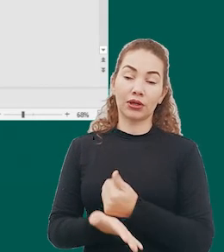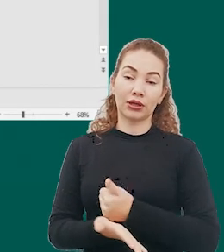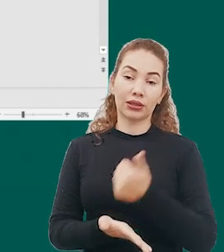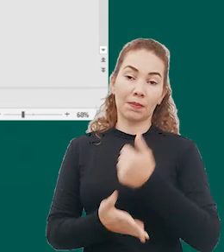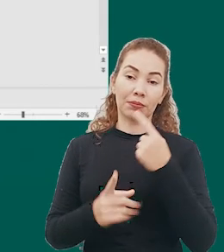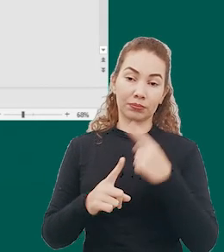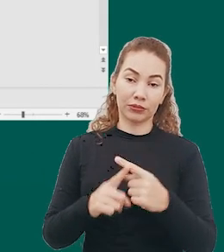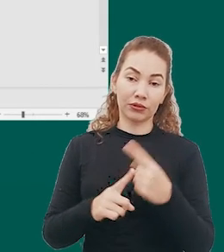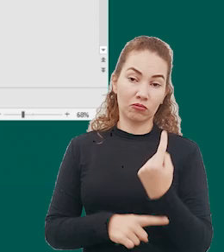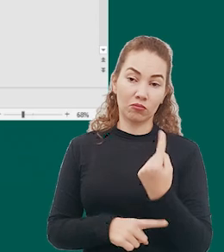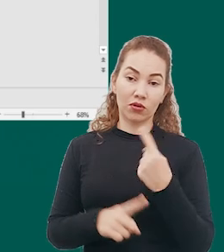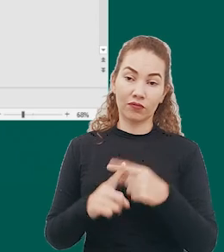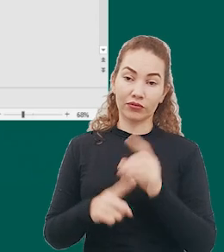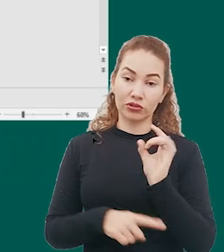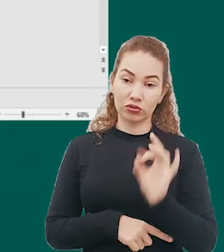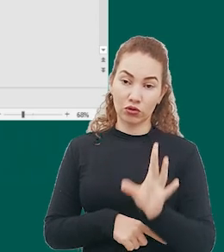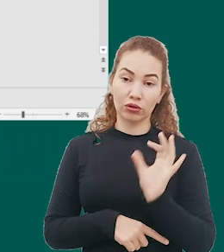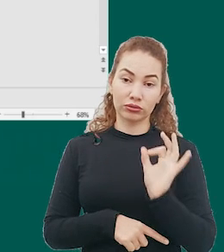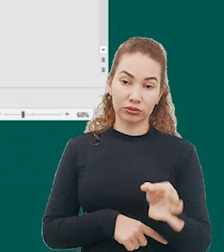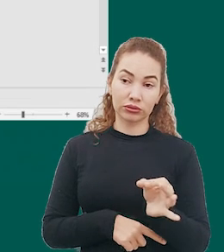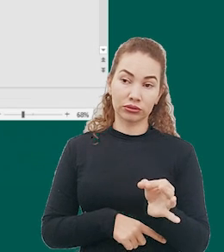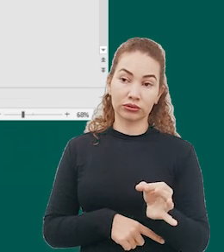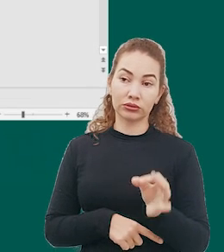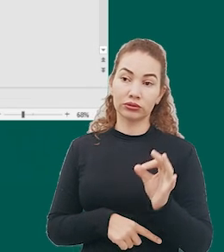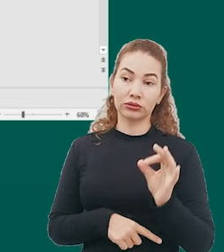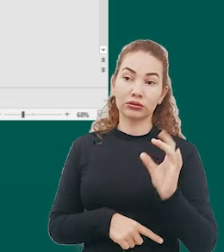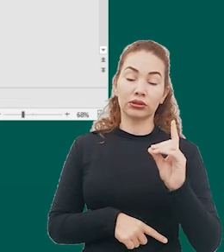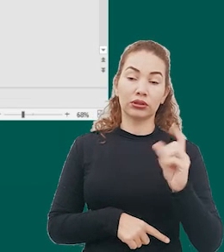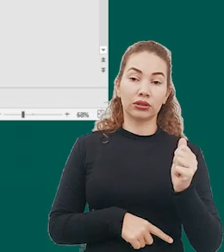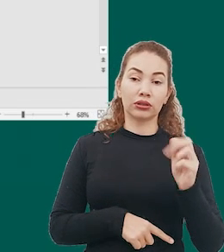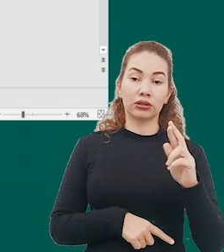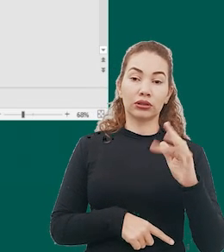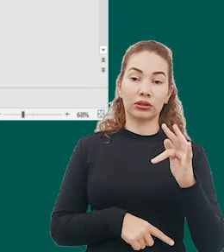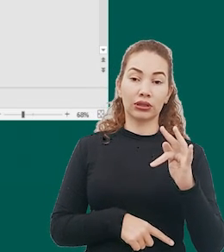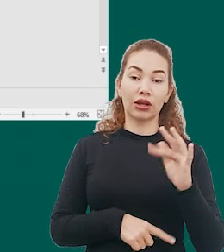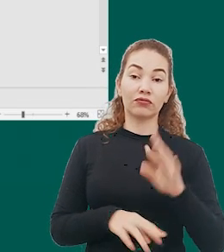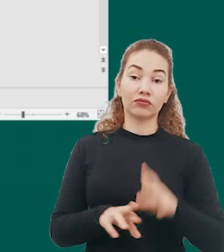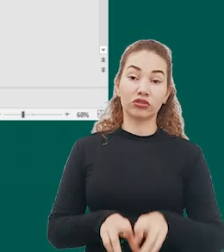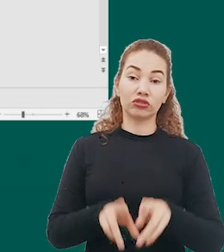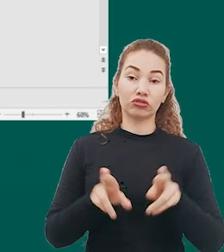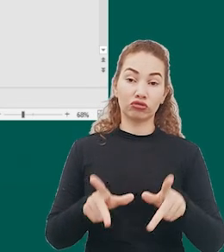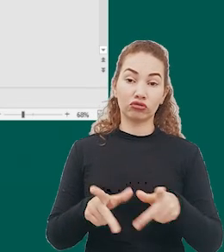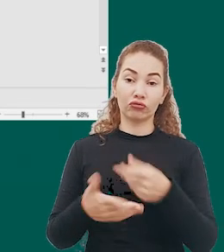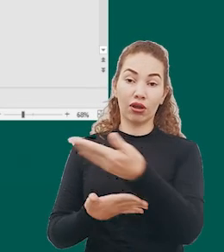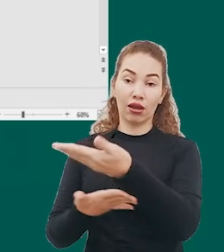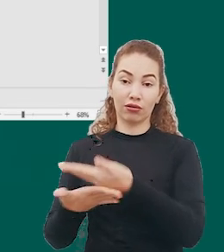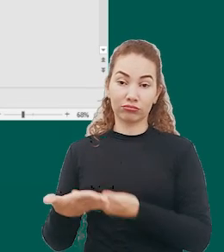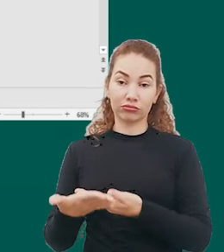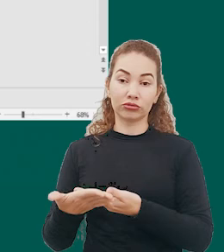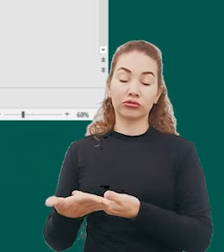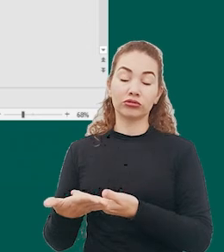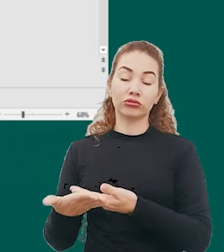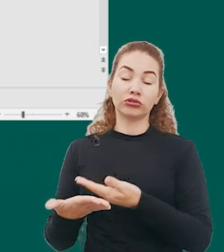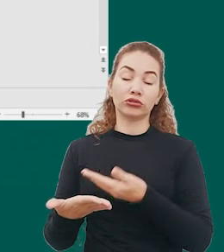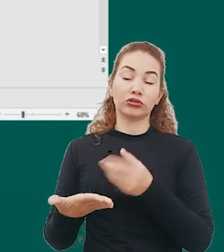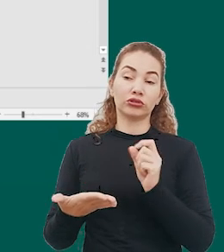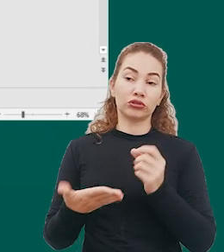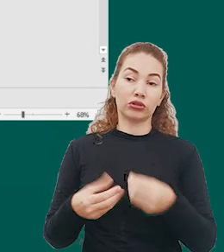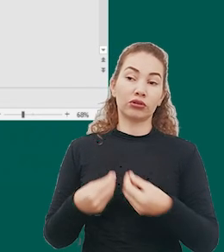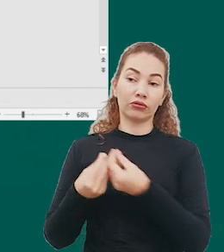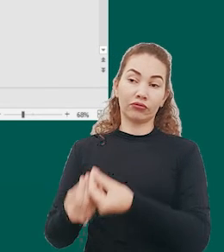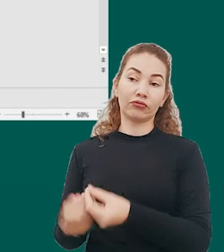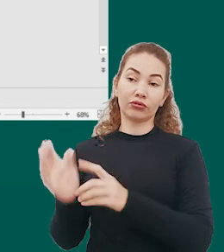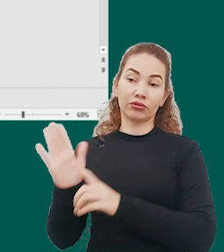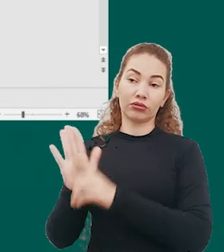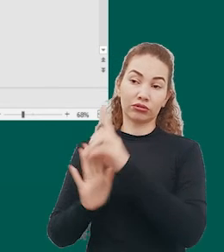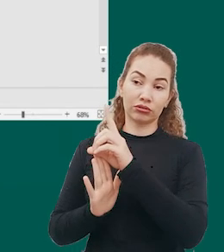primeira parcela, certo? Em DARF distinto. No momento que nós enviamos a declaração, nós temos condições de